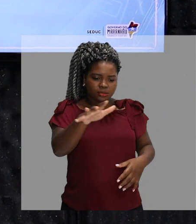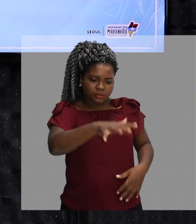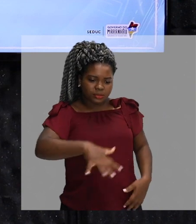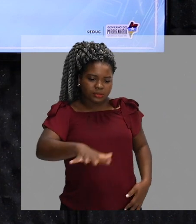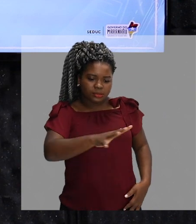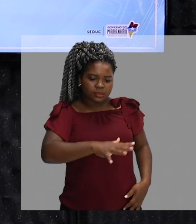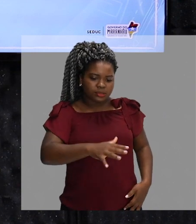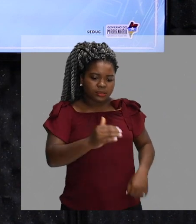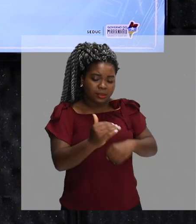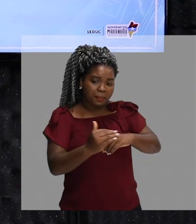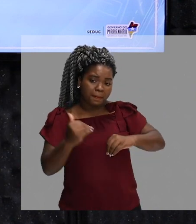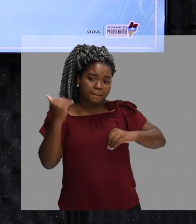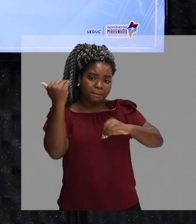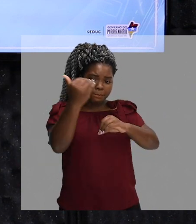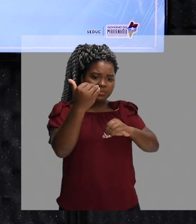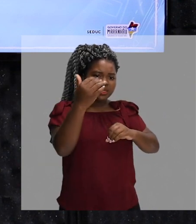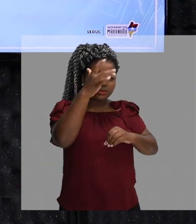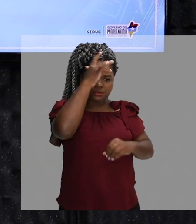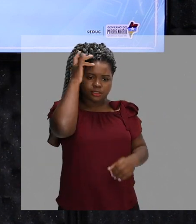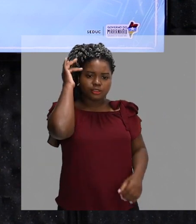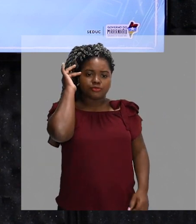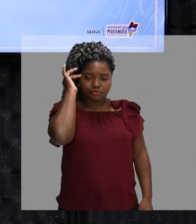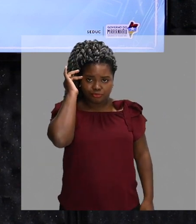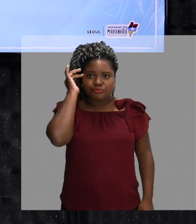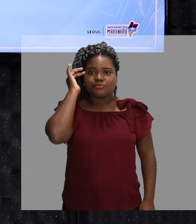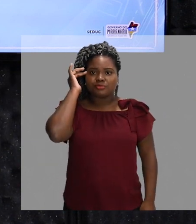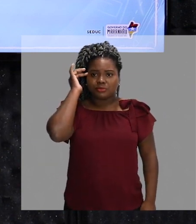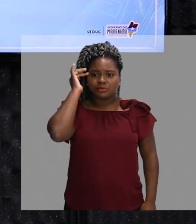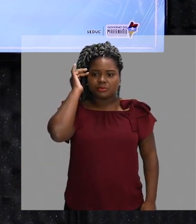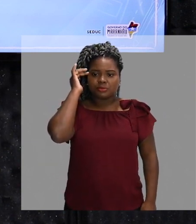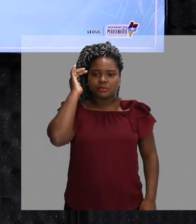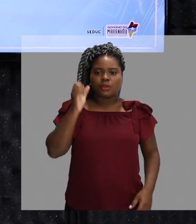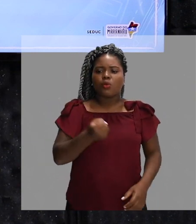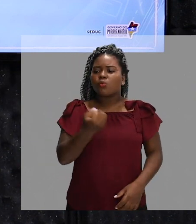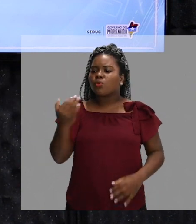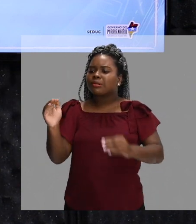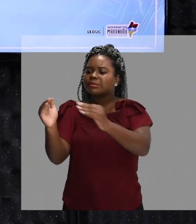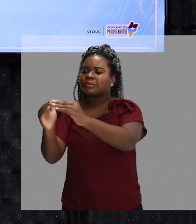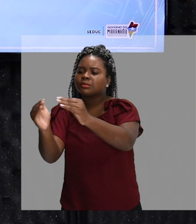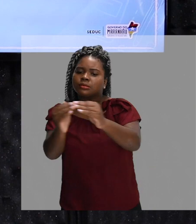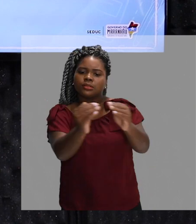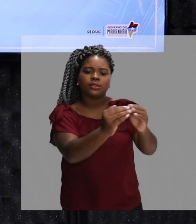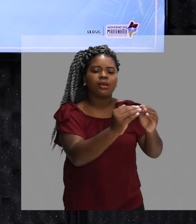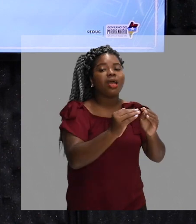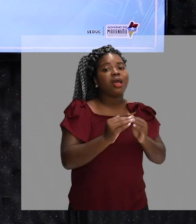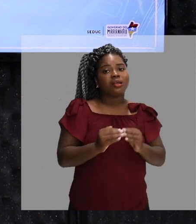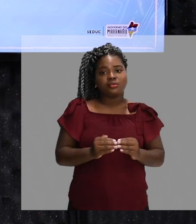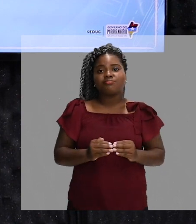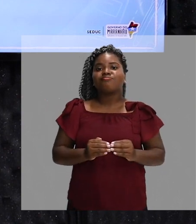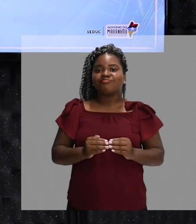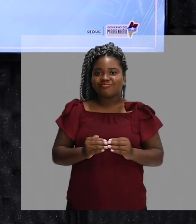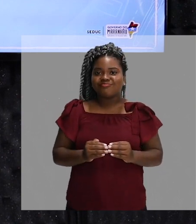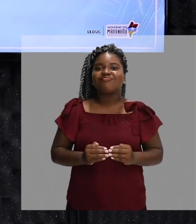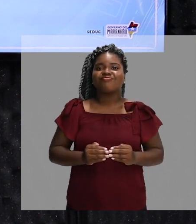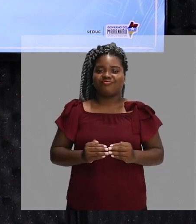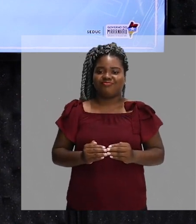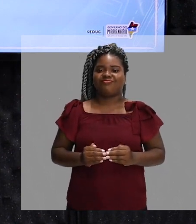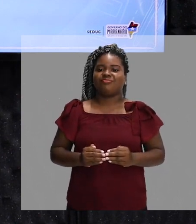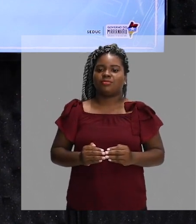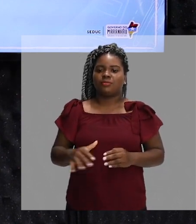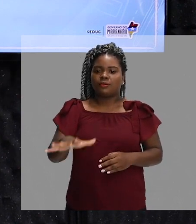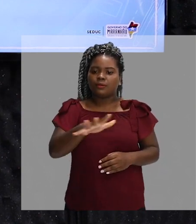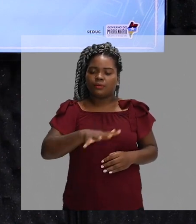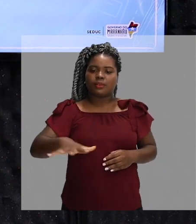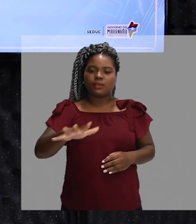maior quantidade de população, pela quantidade de casas, residências em que há, as áreas em que há uma maior concentração